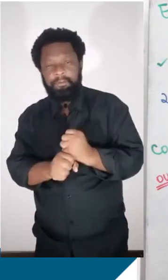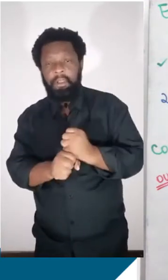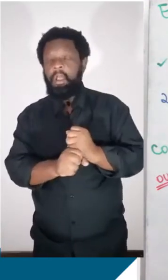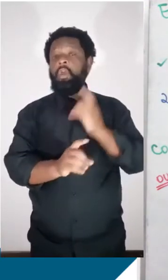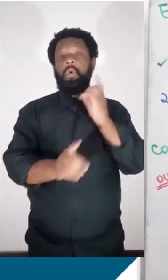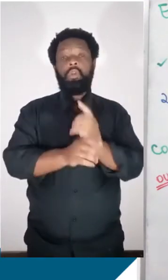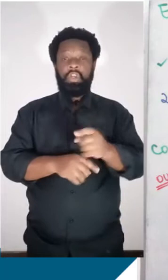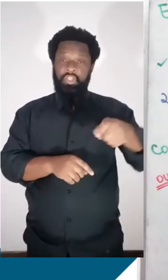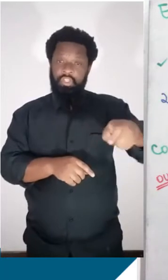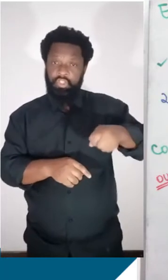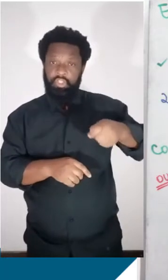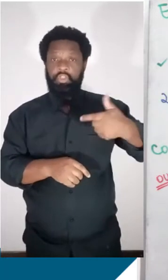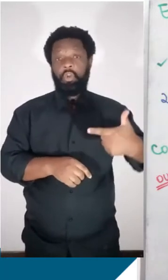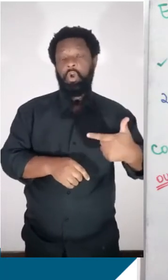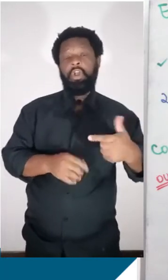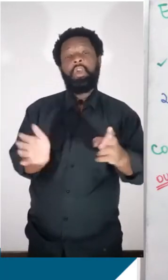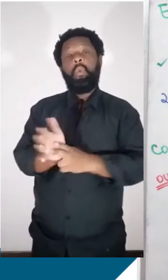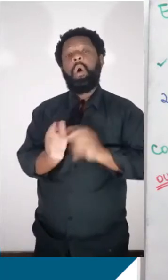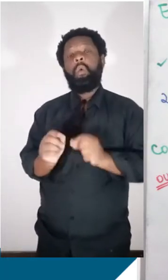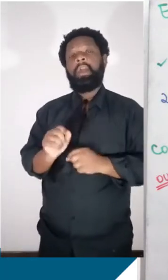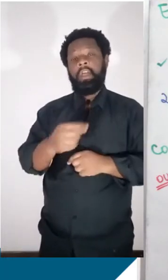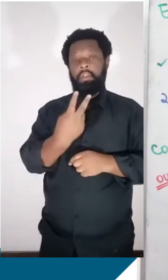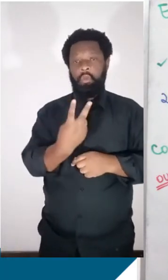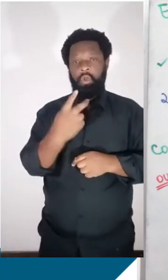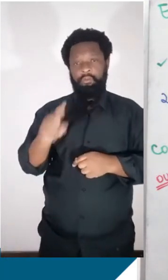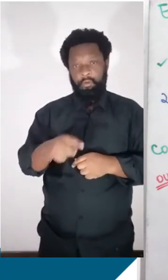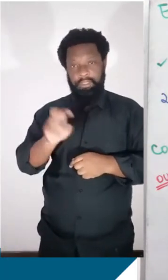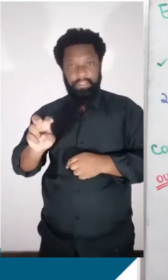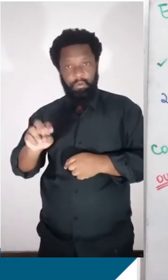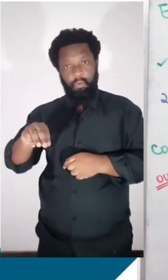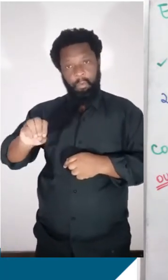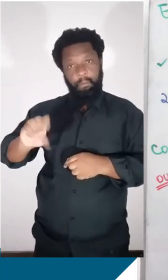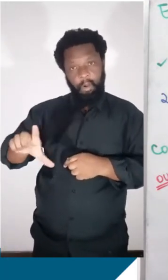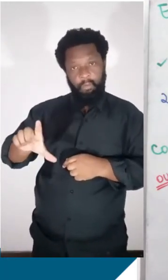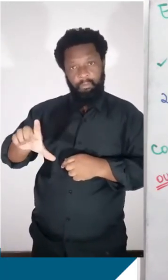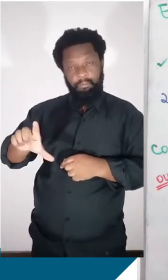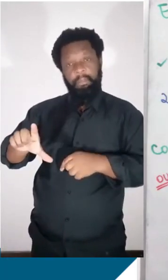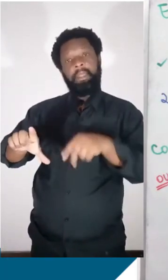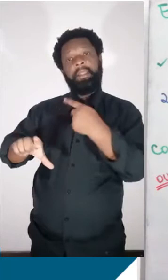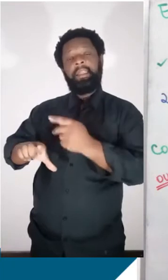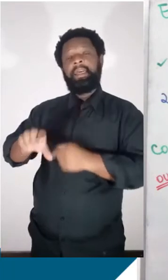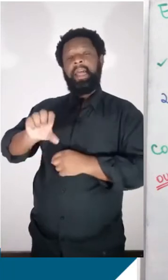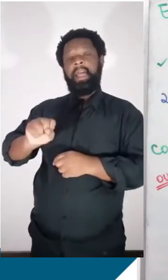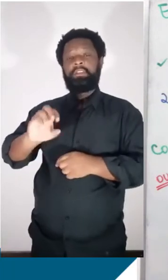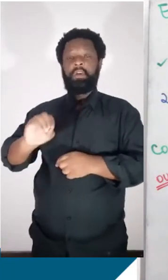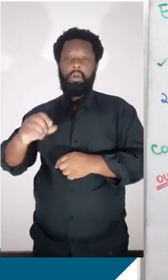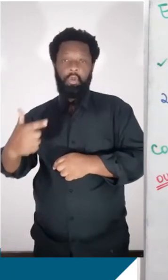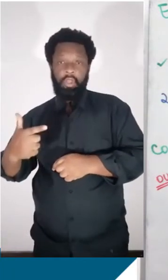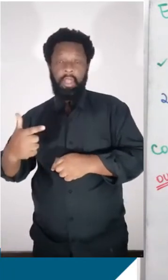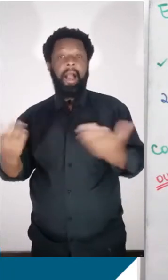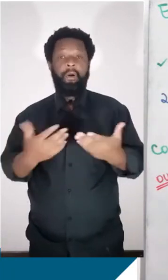conta, pessoal, eu acho que X2 é igual a 2,5 mol de